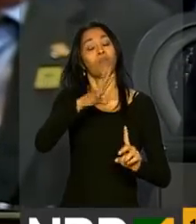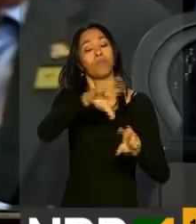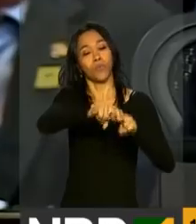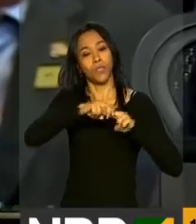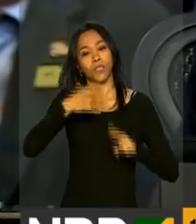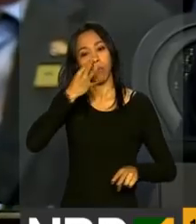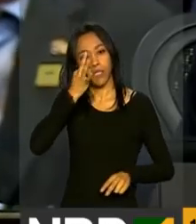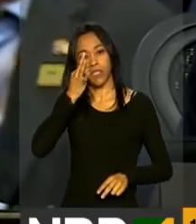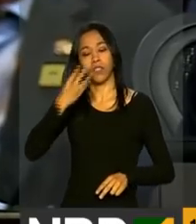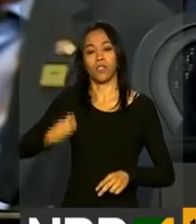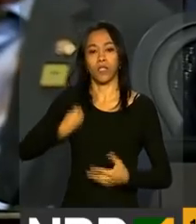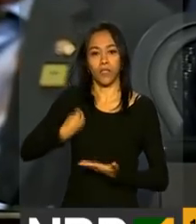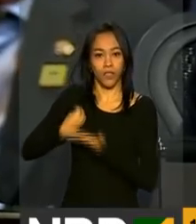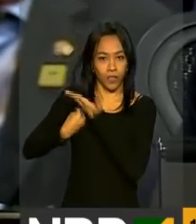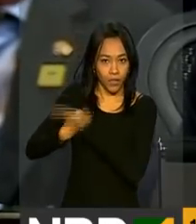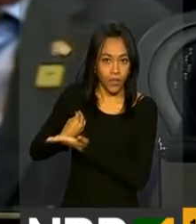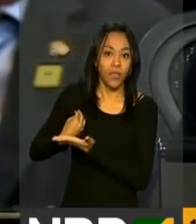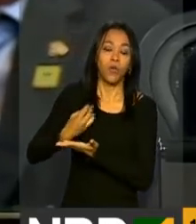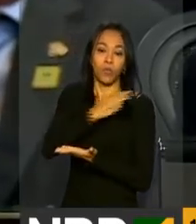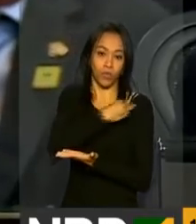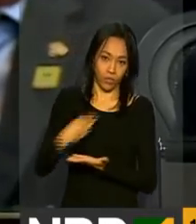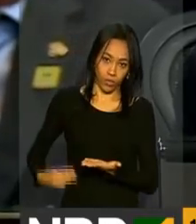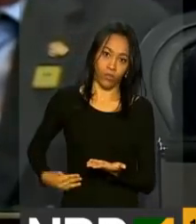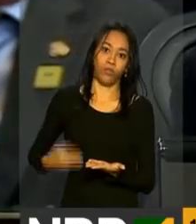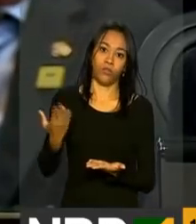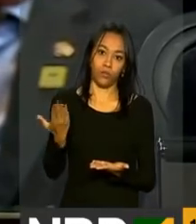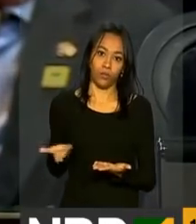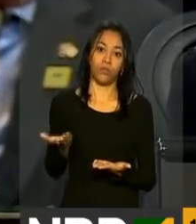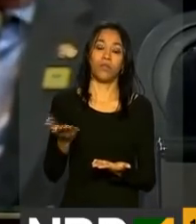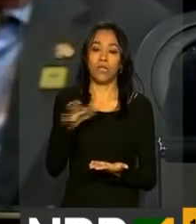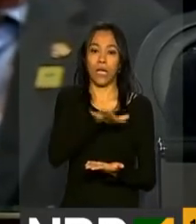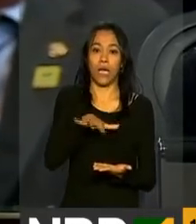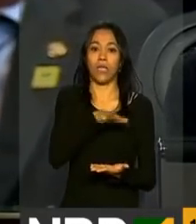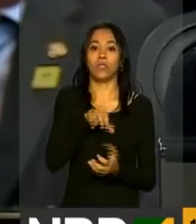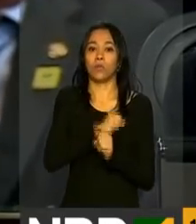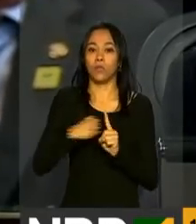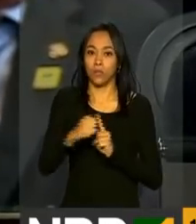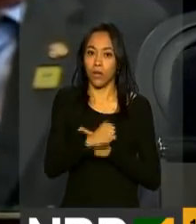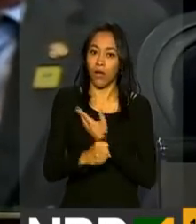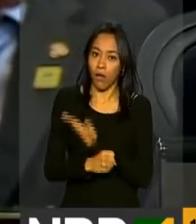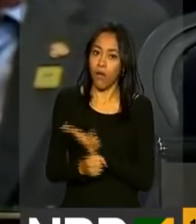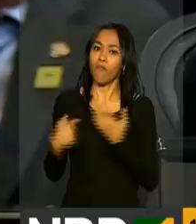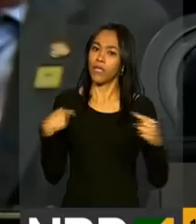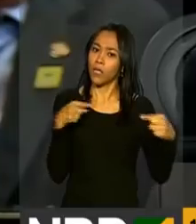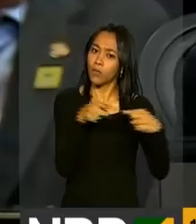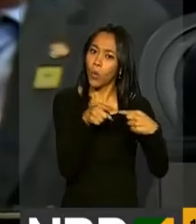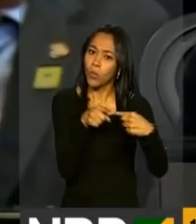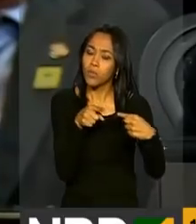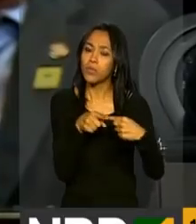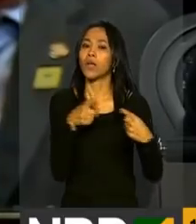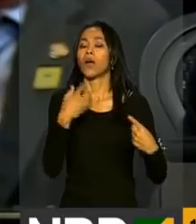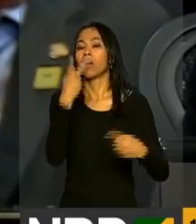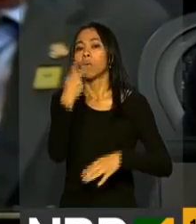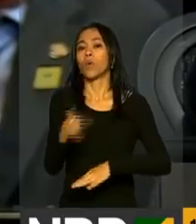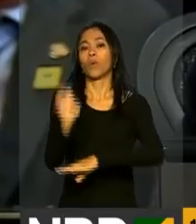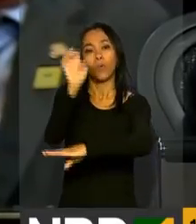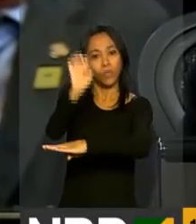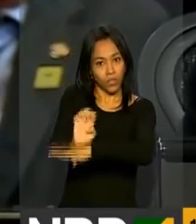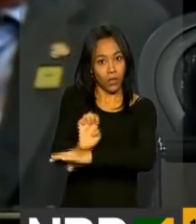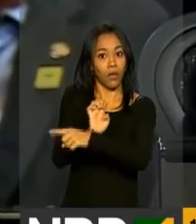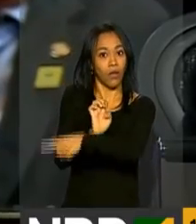terra e já trabalha nessa questão do desenvolvimento social vai conectar se com a área social do governo